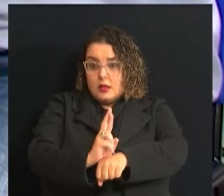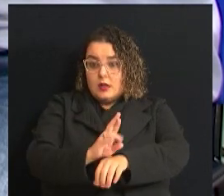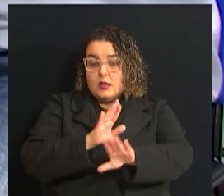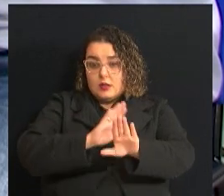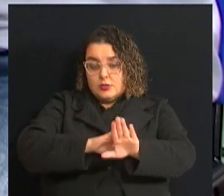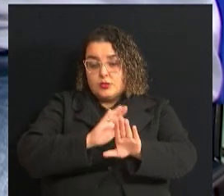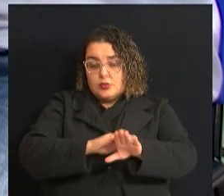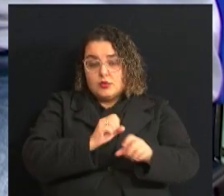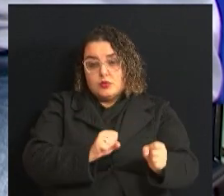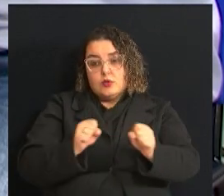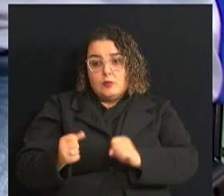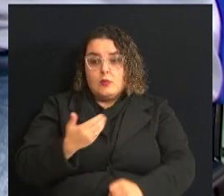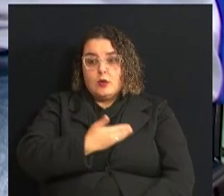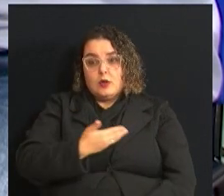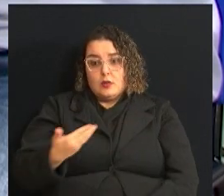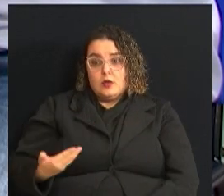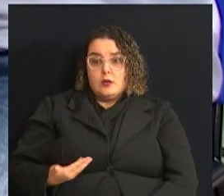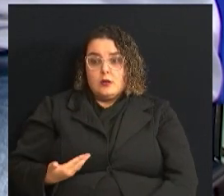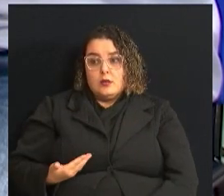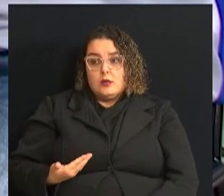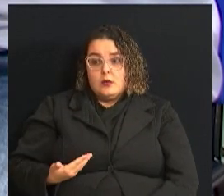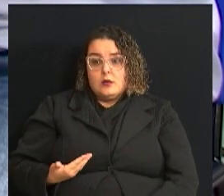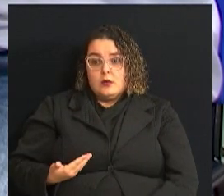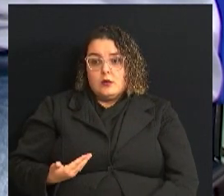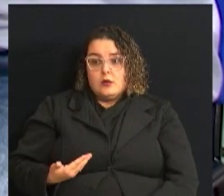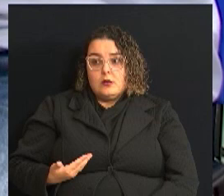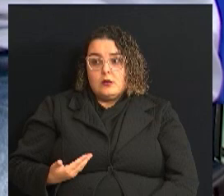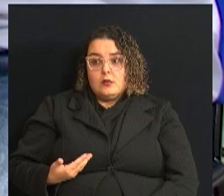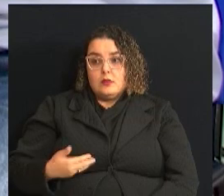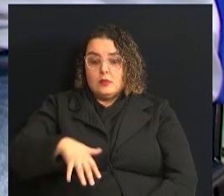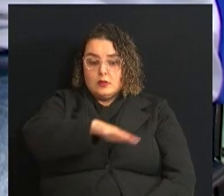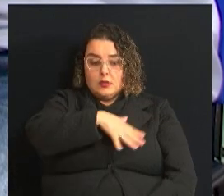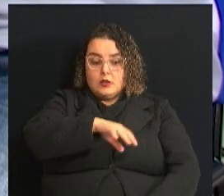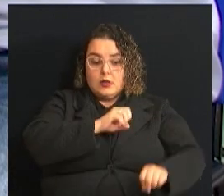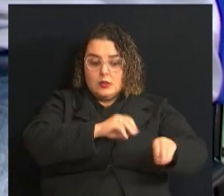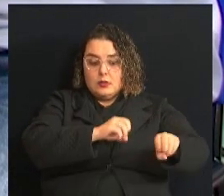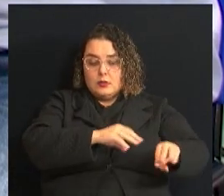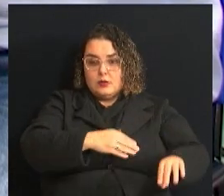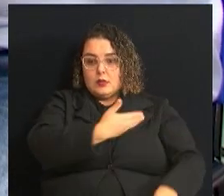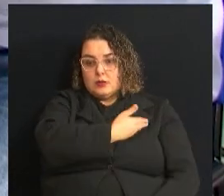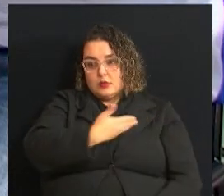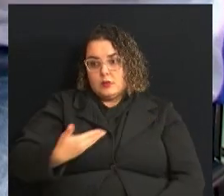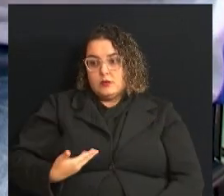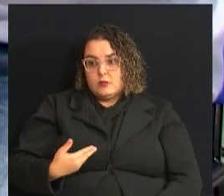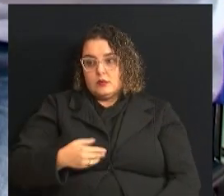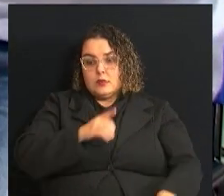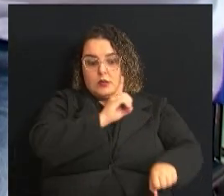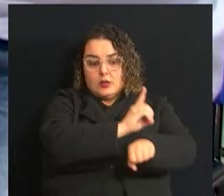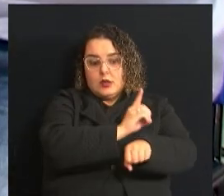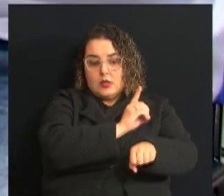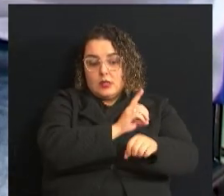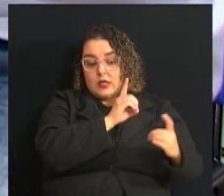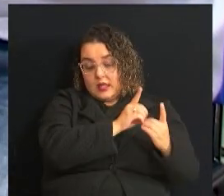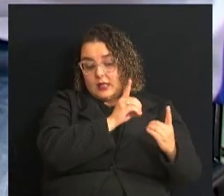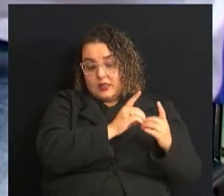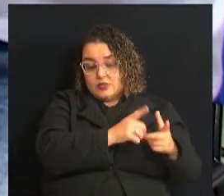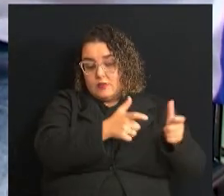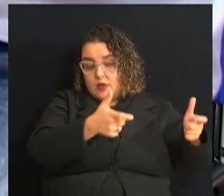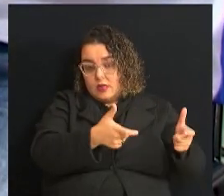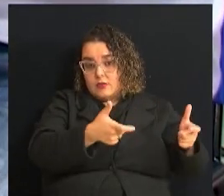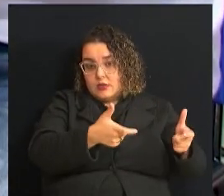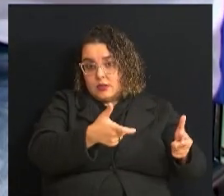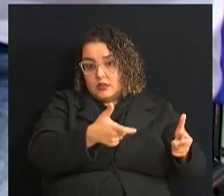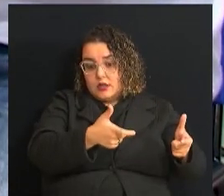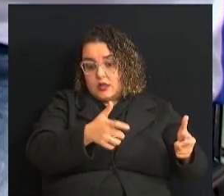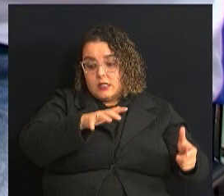poder público que serão retirados da educação pública que atende a grande maioria. Né? Então, quando a gente fala de um número restrito